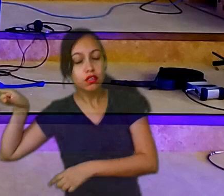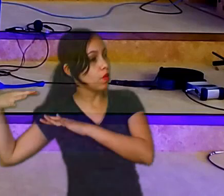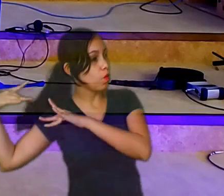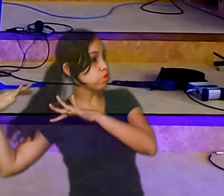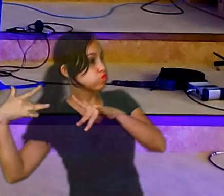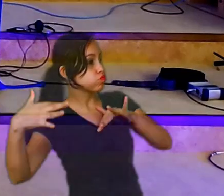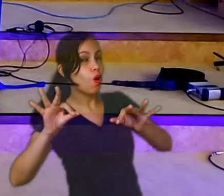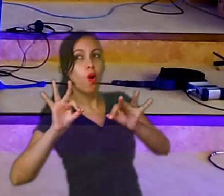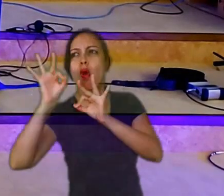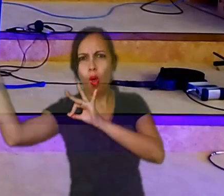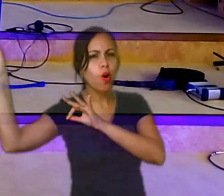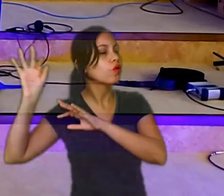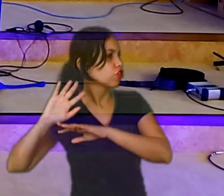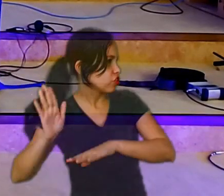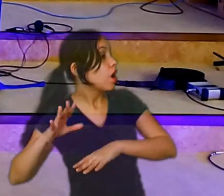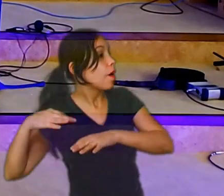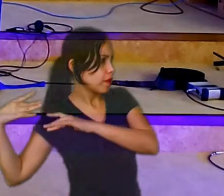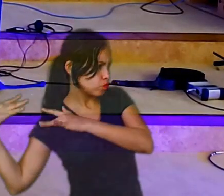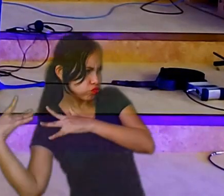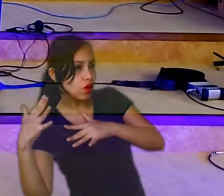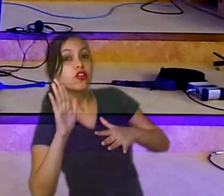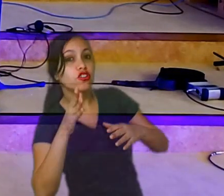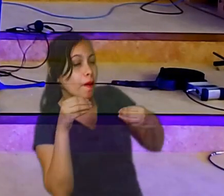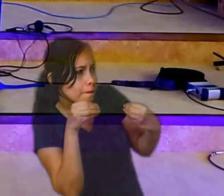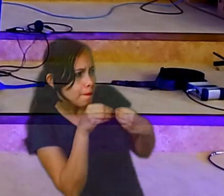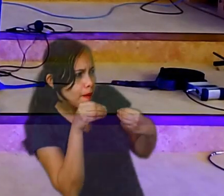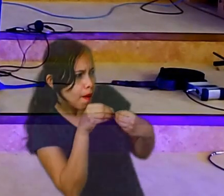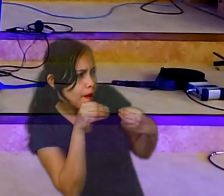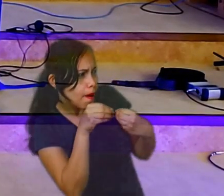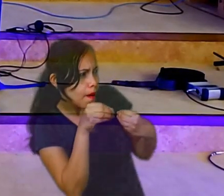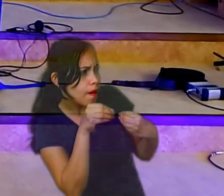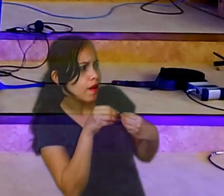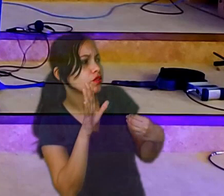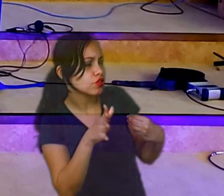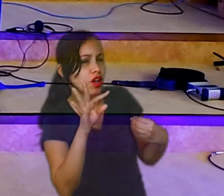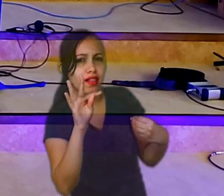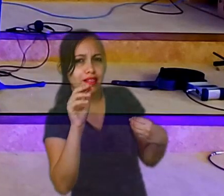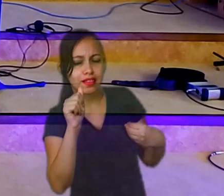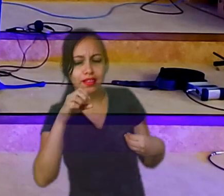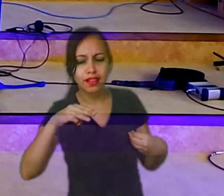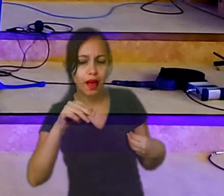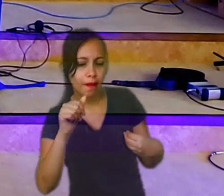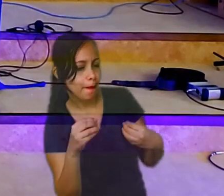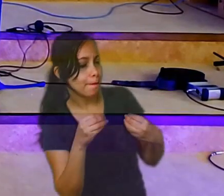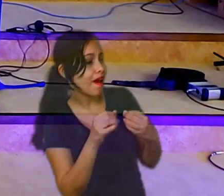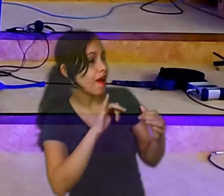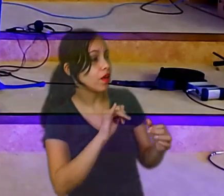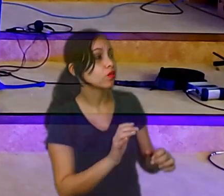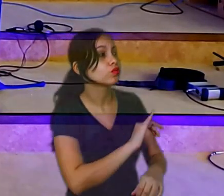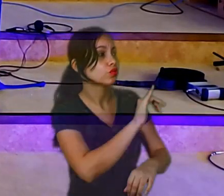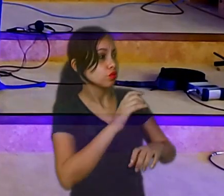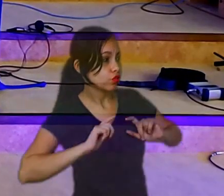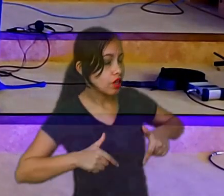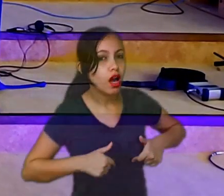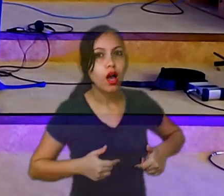da além do mar e da Síria. Estes que já estão em Hazazon Tamar e que é em Gede. Então Josafá teve medo